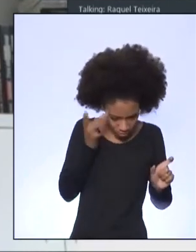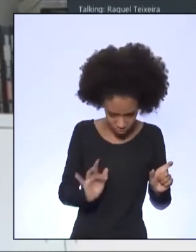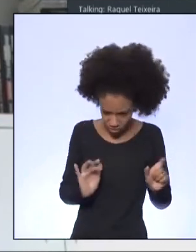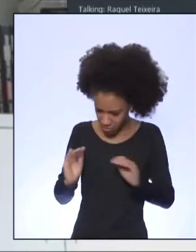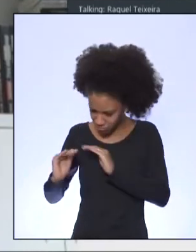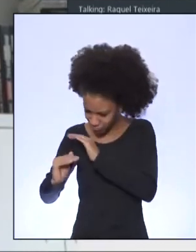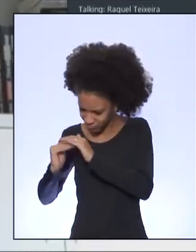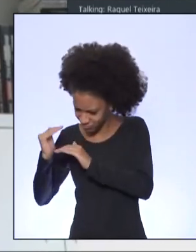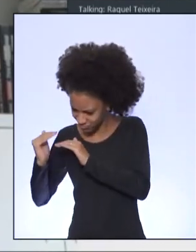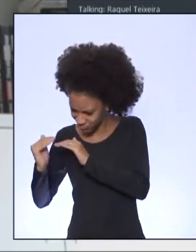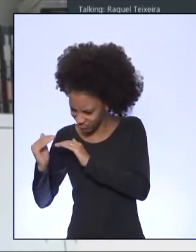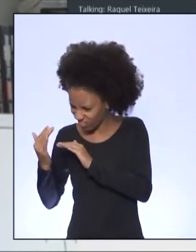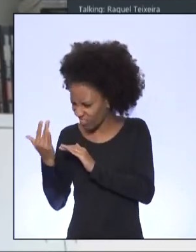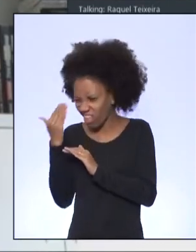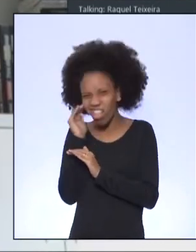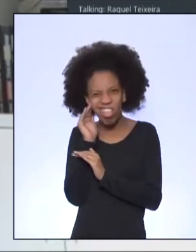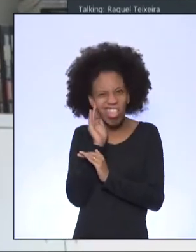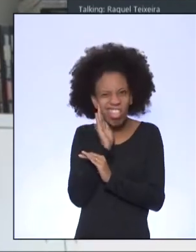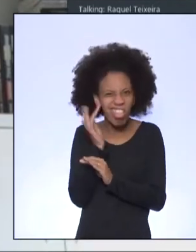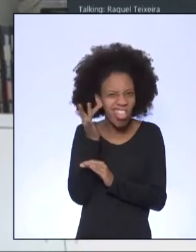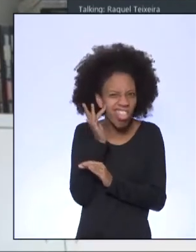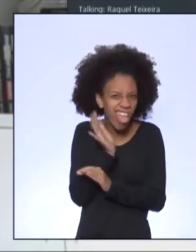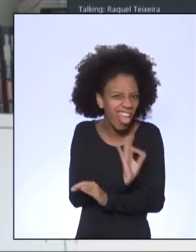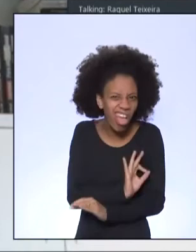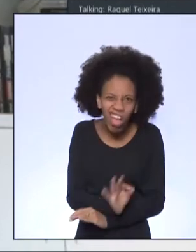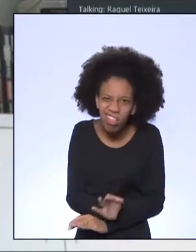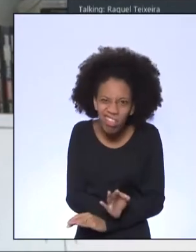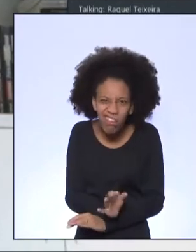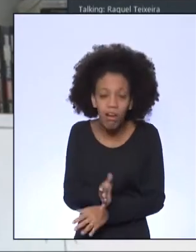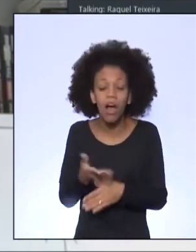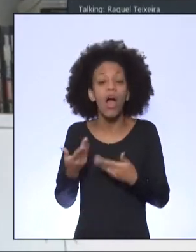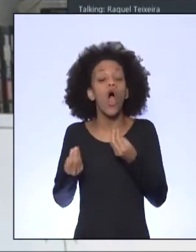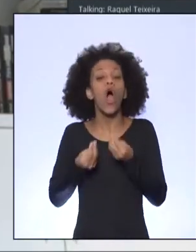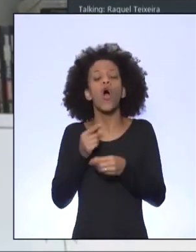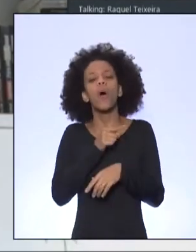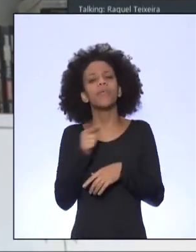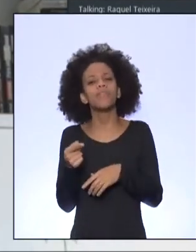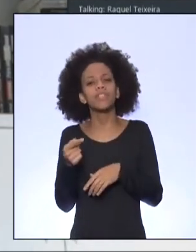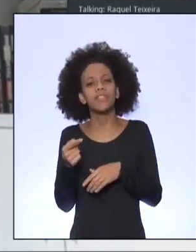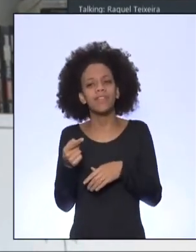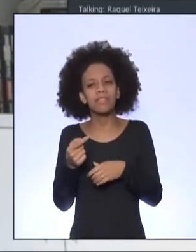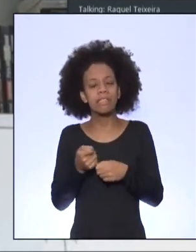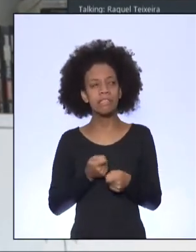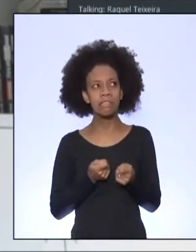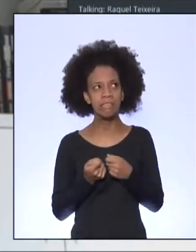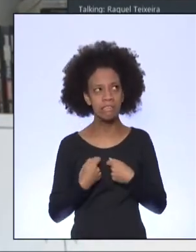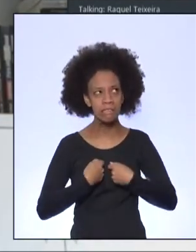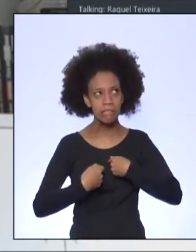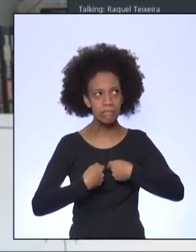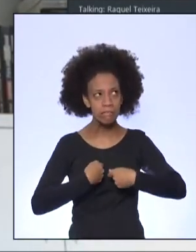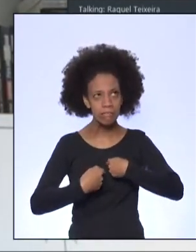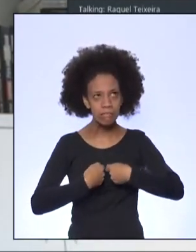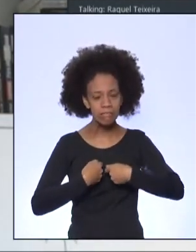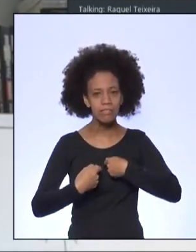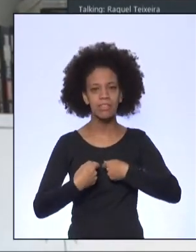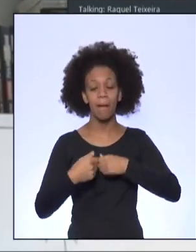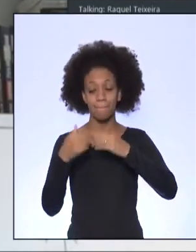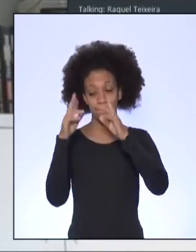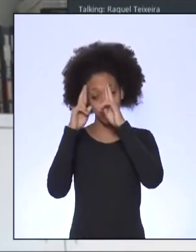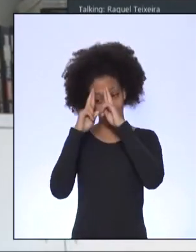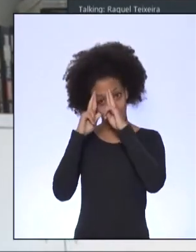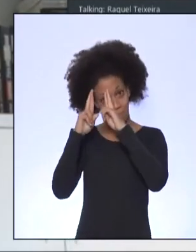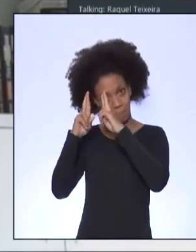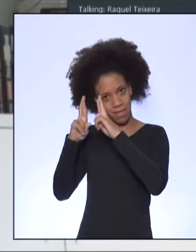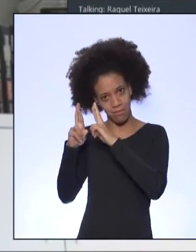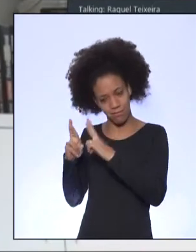está falando bobagem, não está entendendo nada, como é que você também se controla para respeitar esse